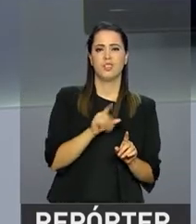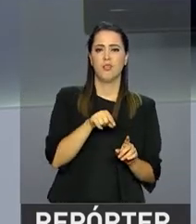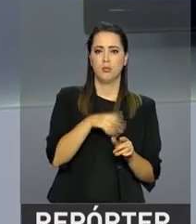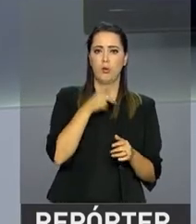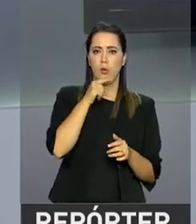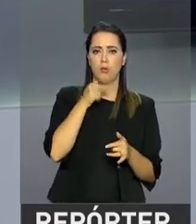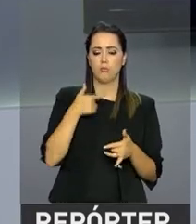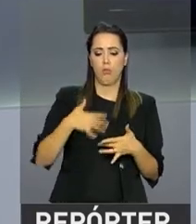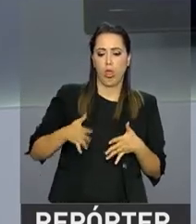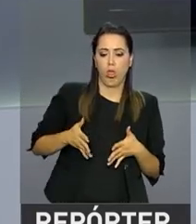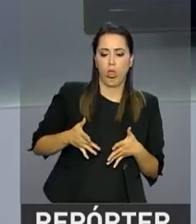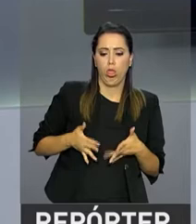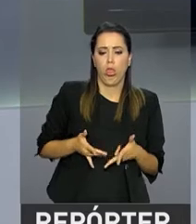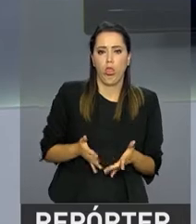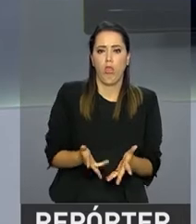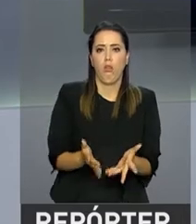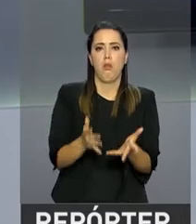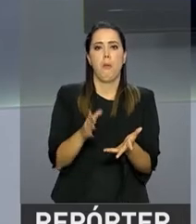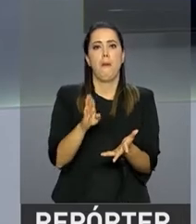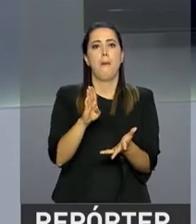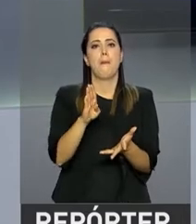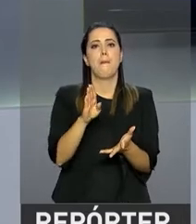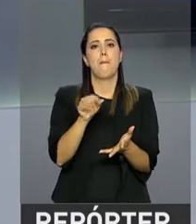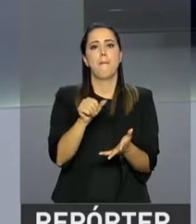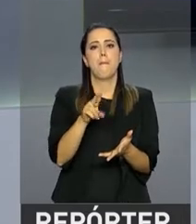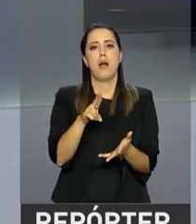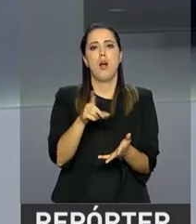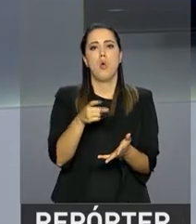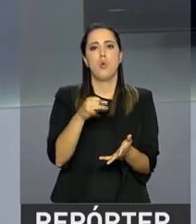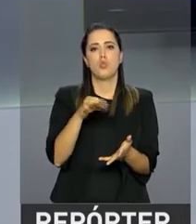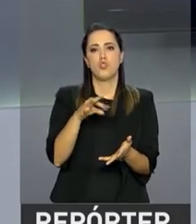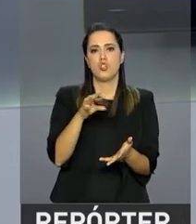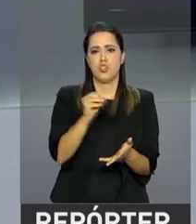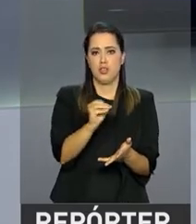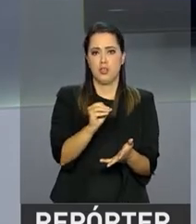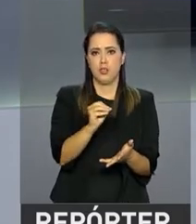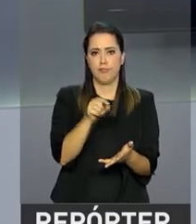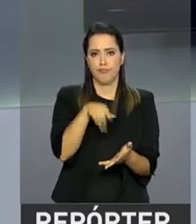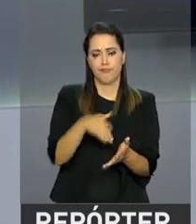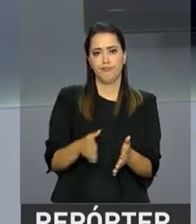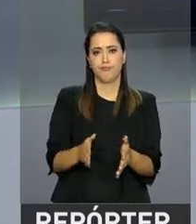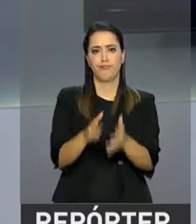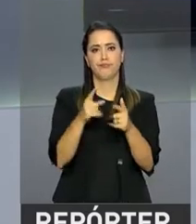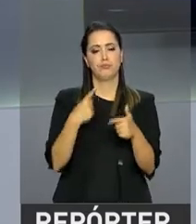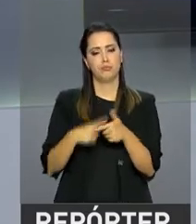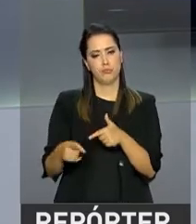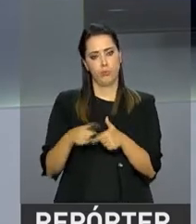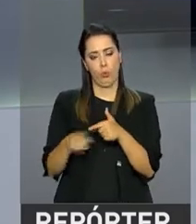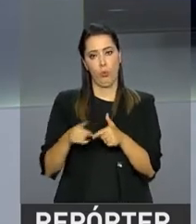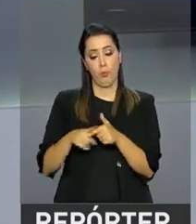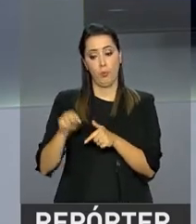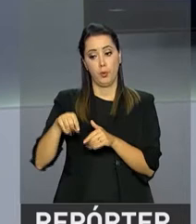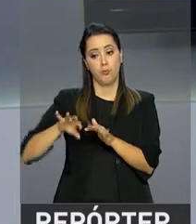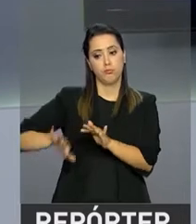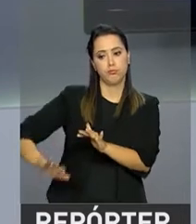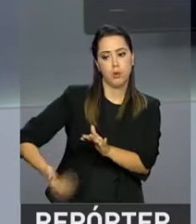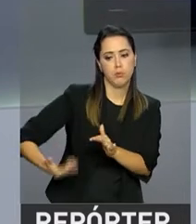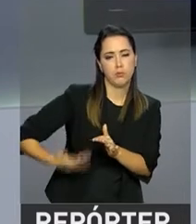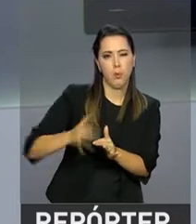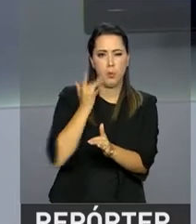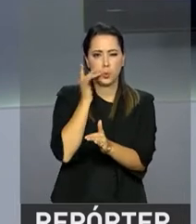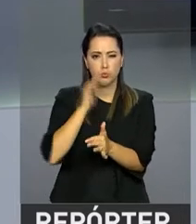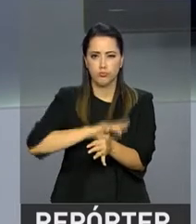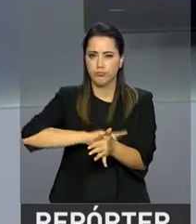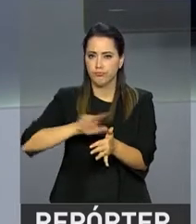despejo irregular de rejeitos de bauxita vindos de uma barragem da mineradora norueguesa hydro ainda não se sabe a extensão dos danos